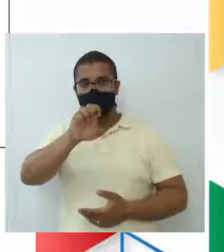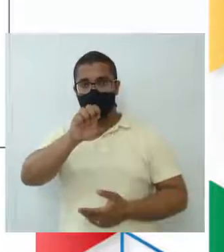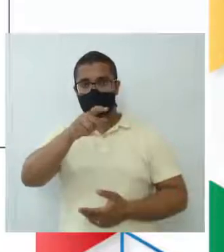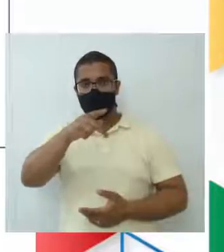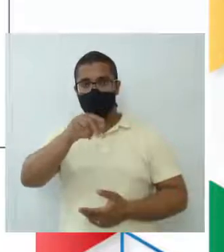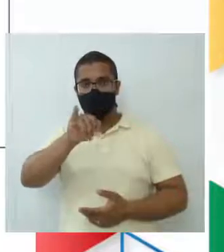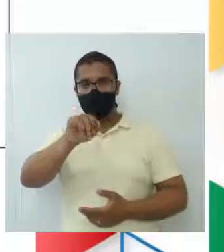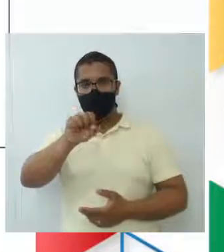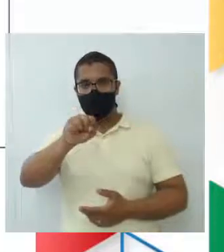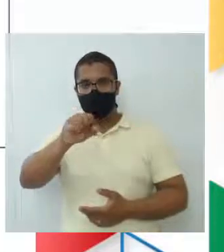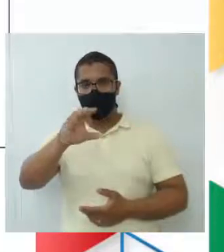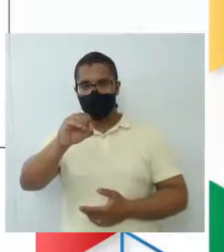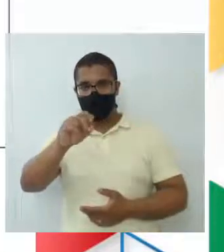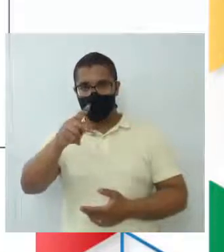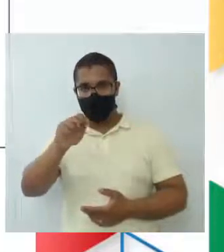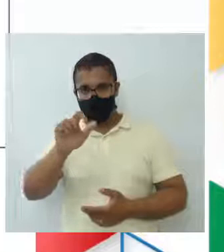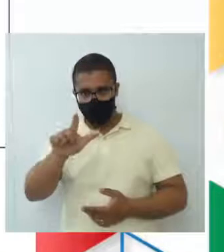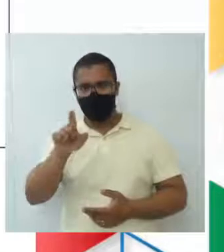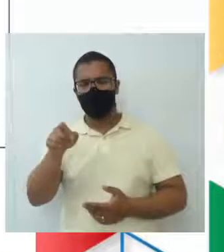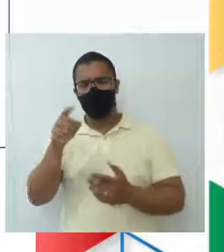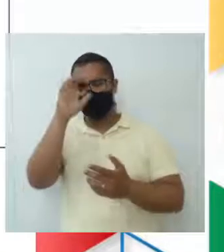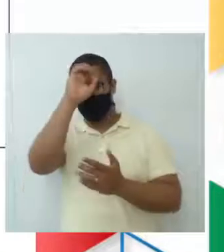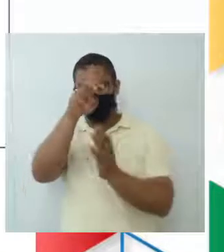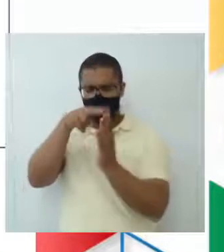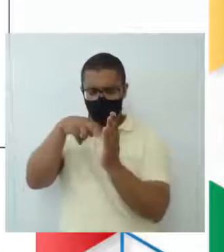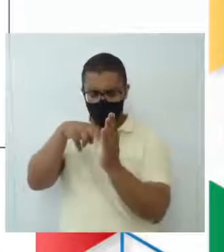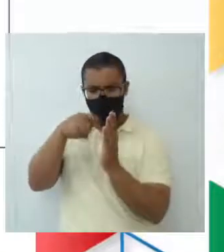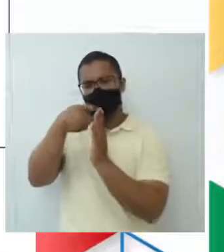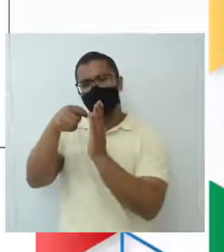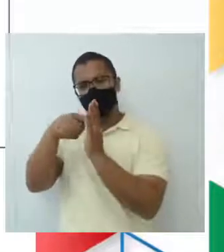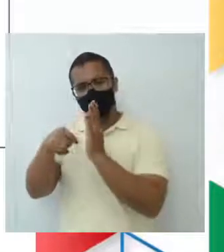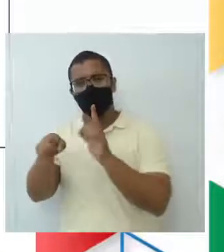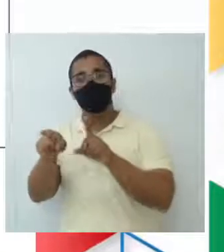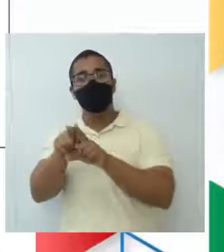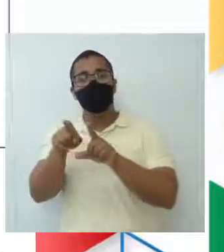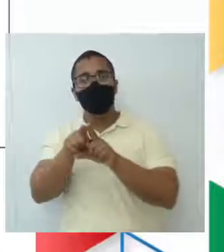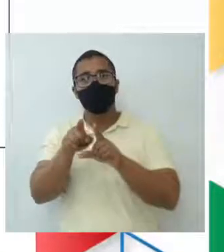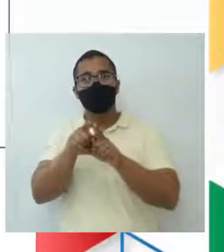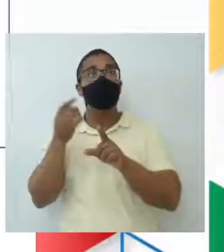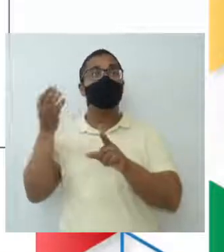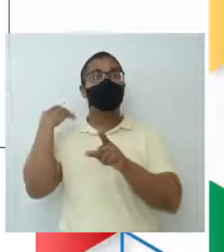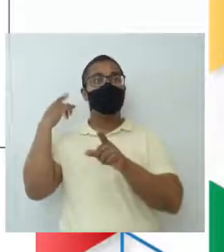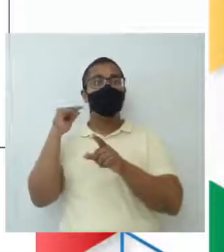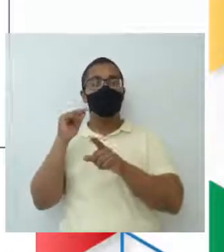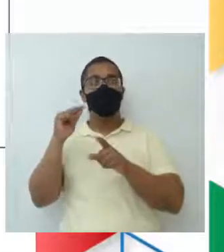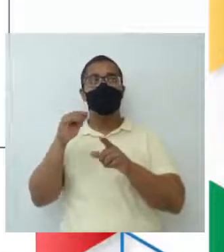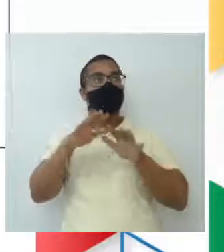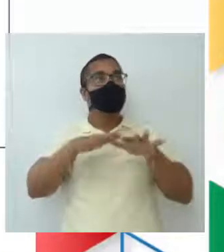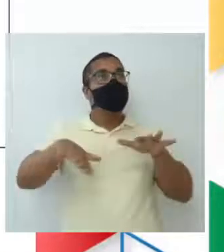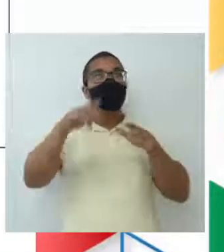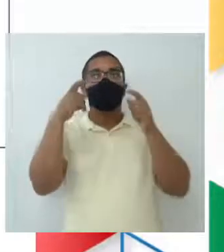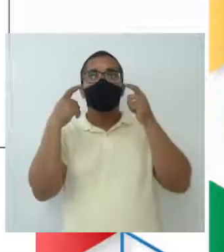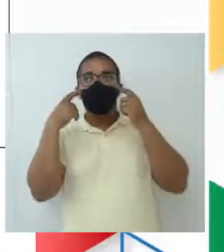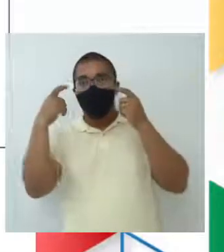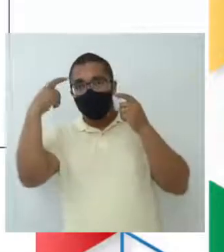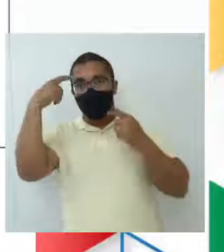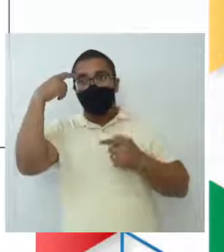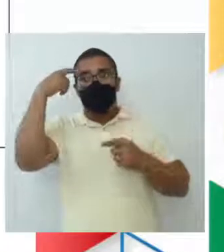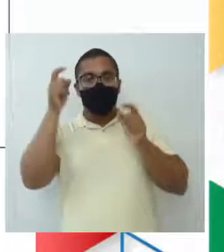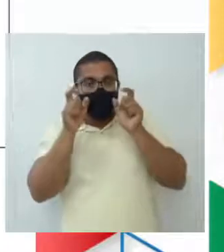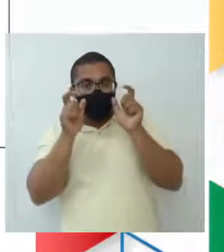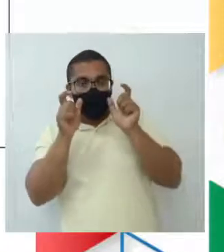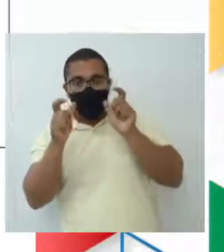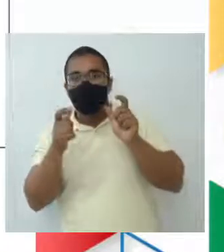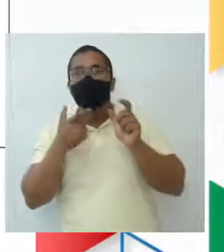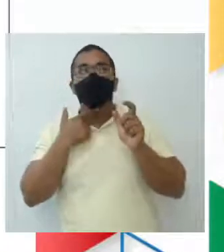e principalmente contar. Enriquecer era a obsessão naquela época. Veja só que Francisco de Assis teve uma